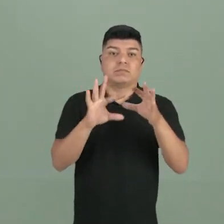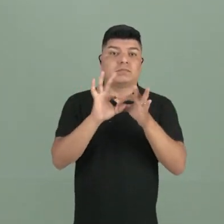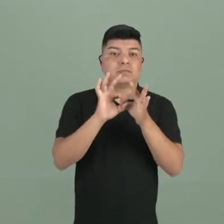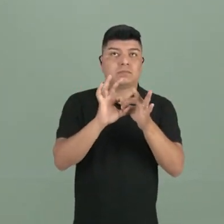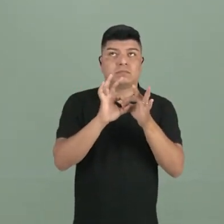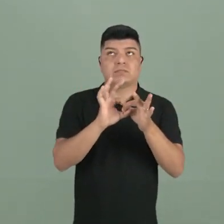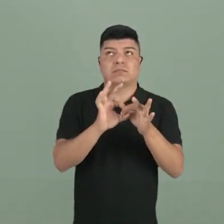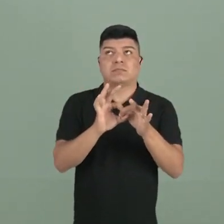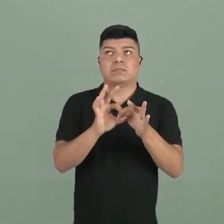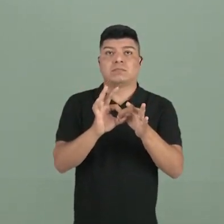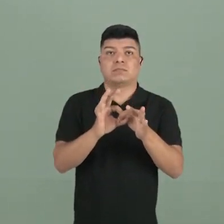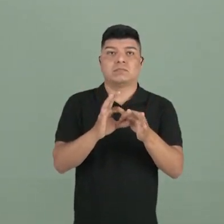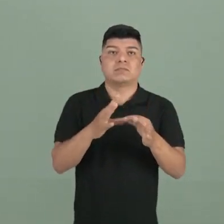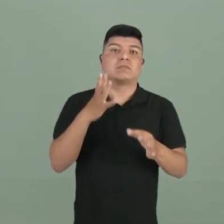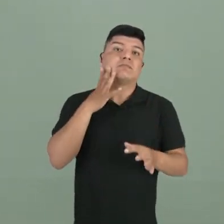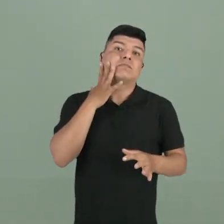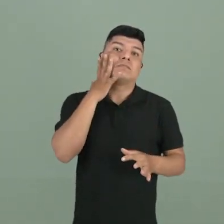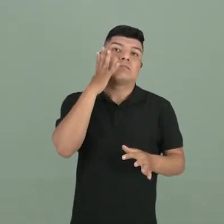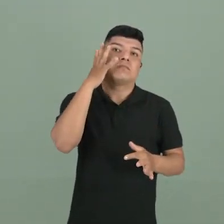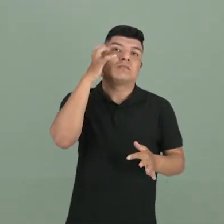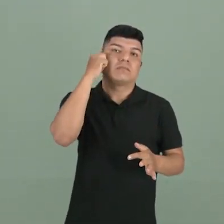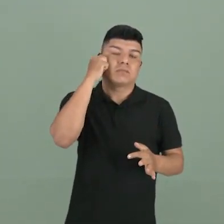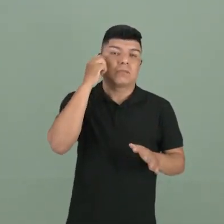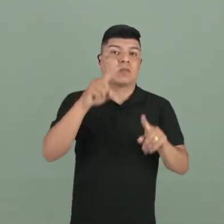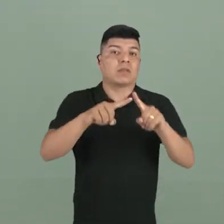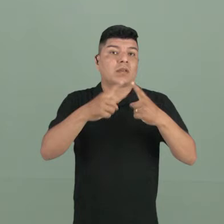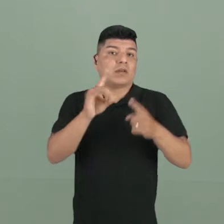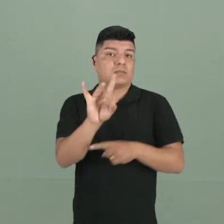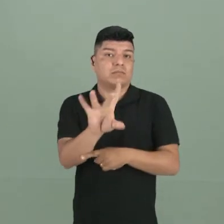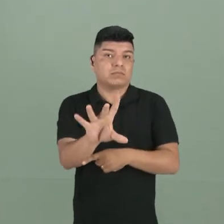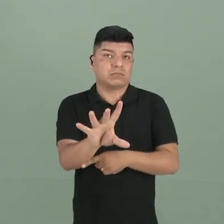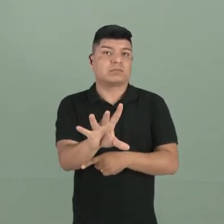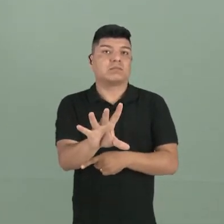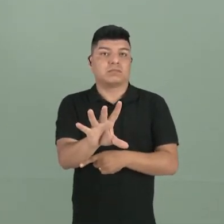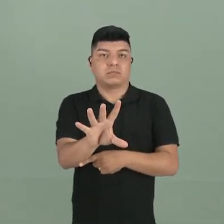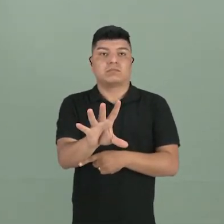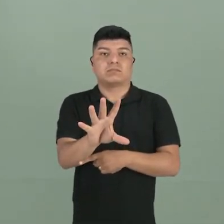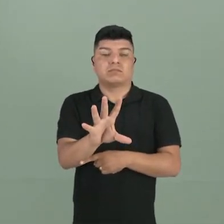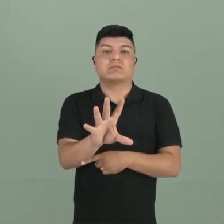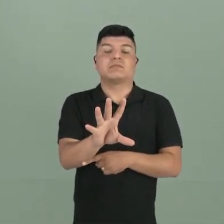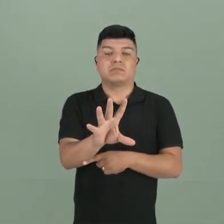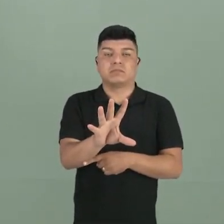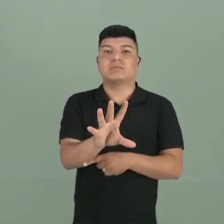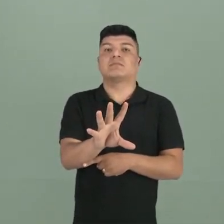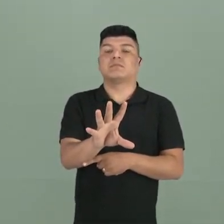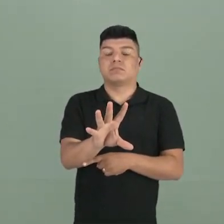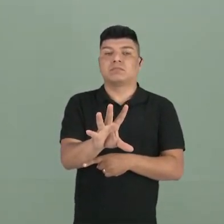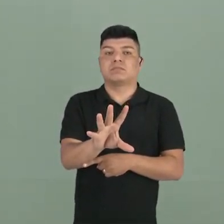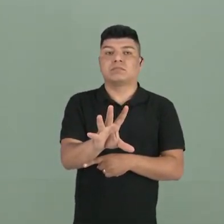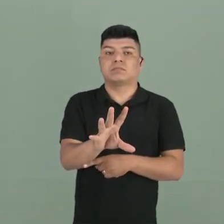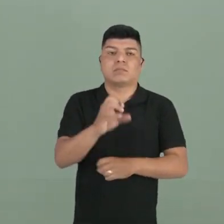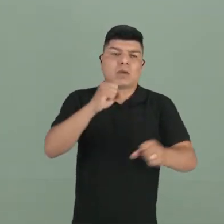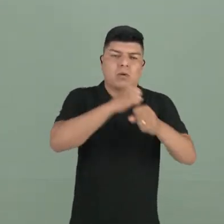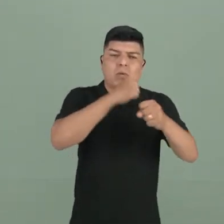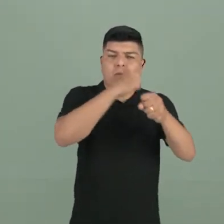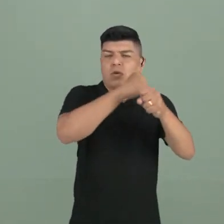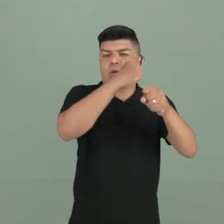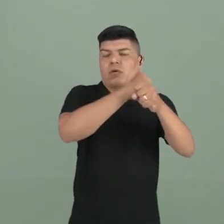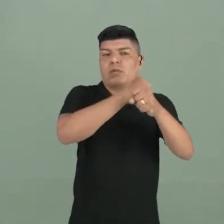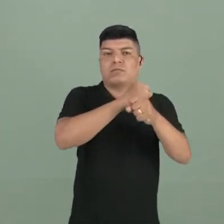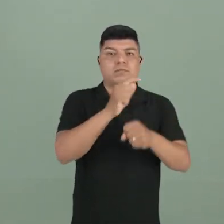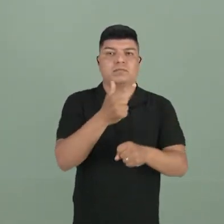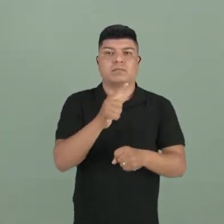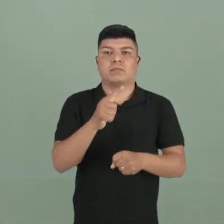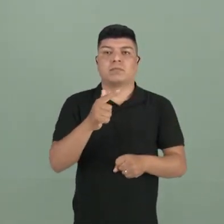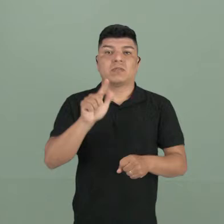direta com o patrimônio cultural. Não quer dizer que apenas patrimônio cultural são construções. Existem